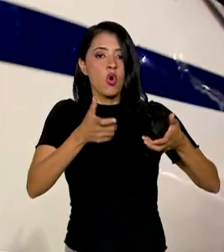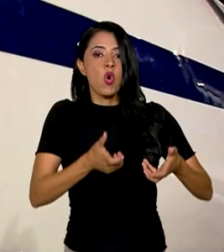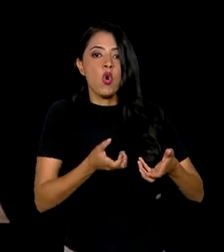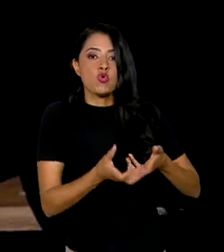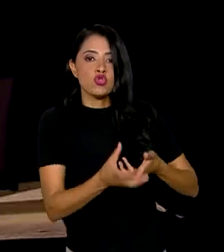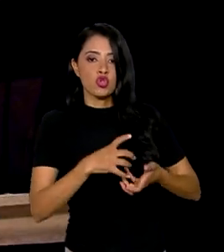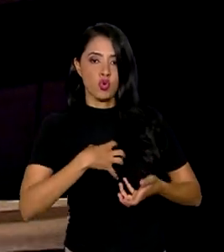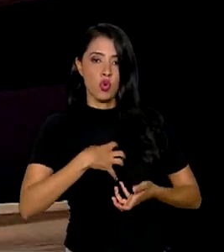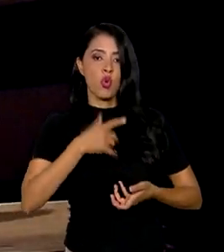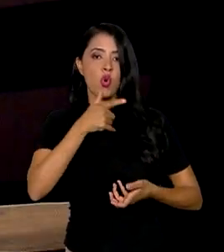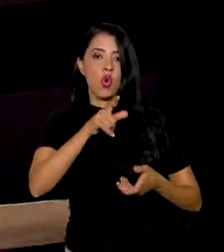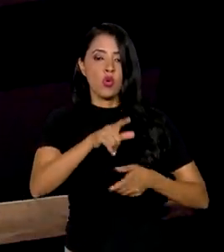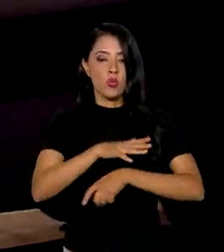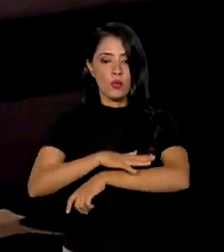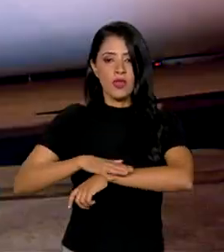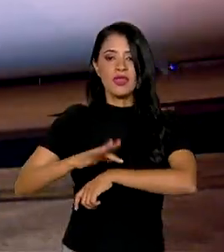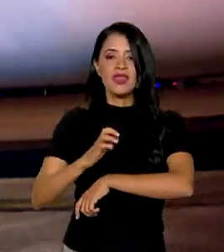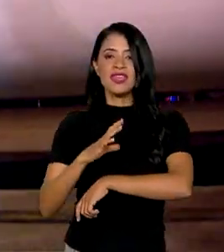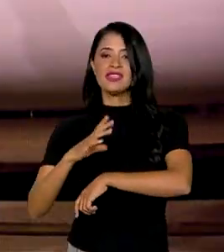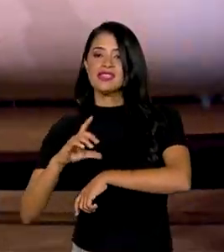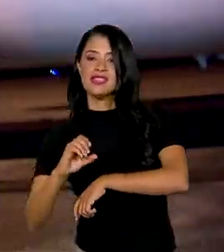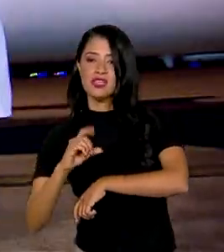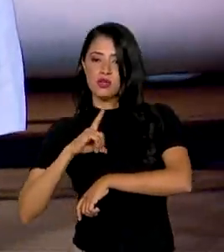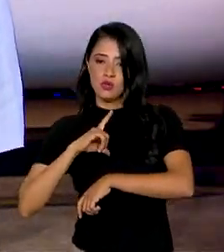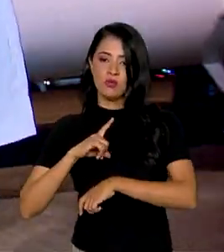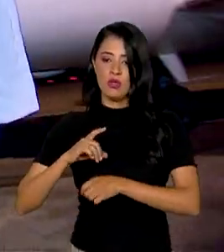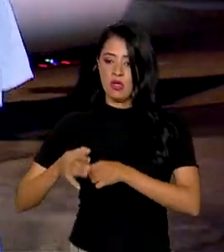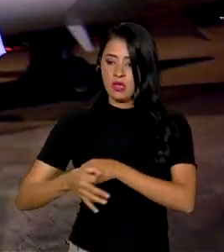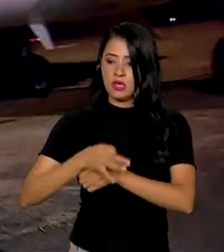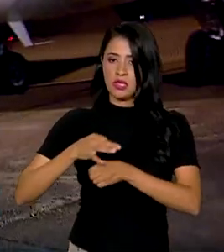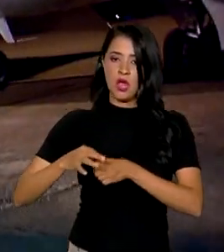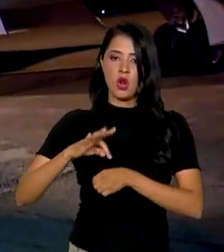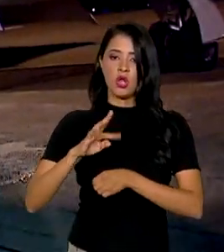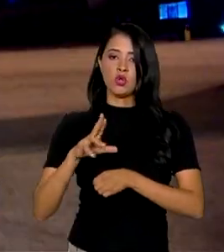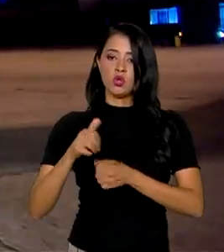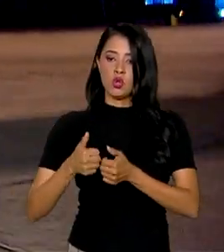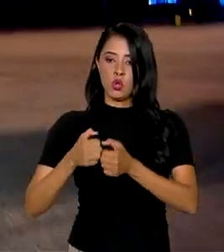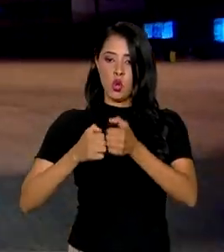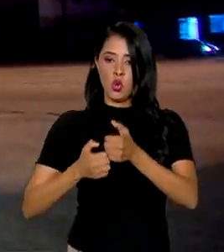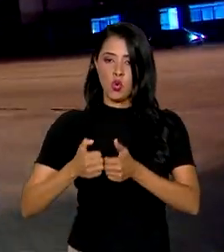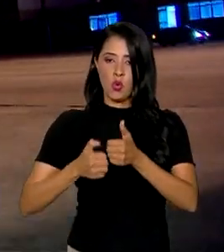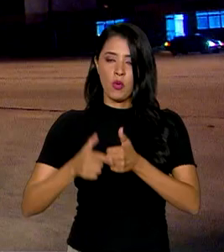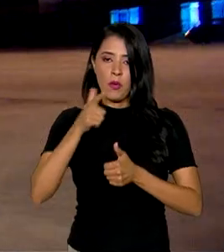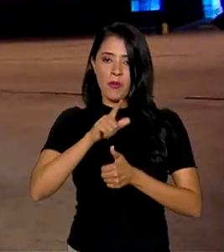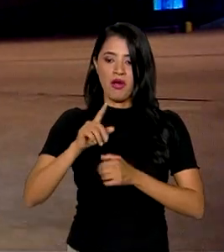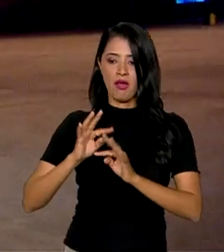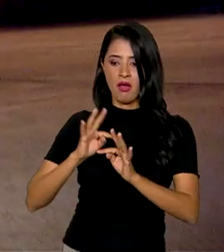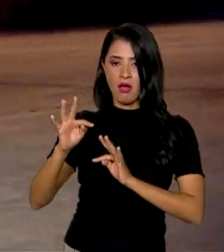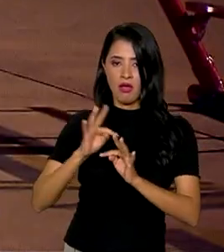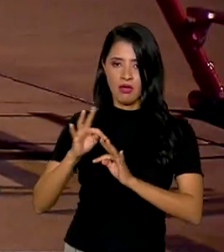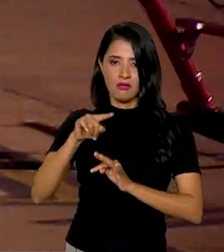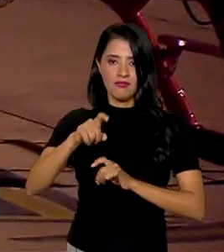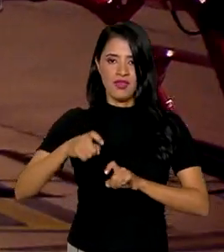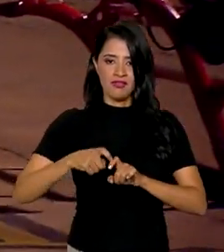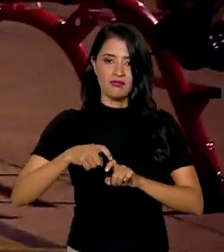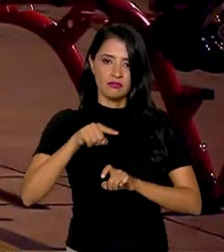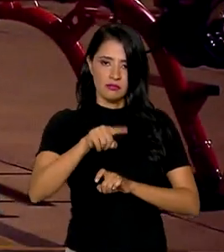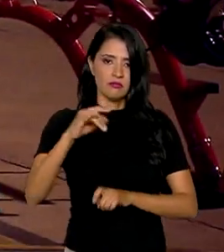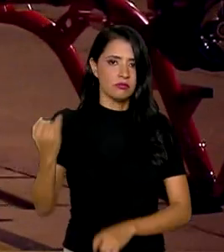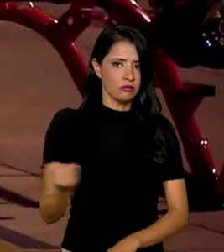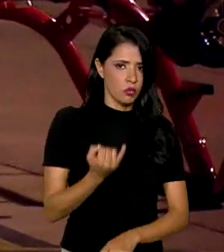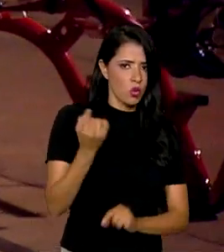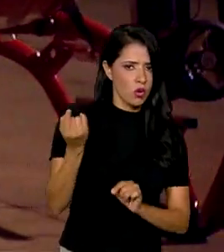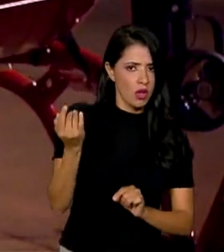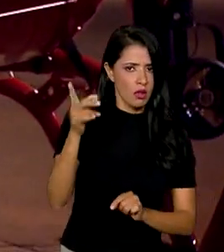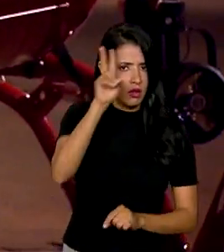de órgãos tecidos e células-tronco parafista terapêuticos e é importante lembrar que para se